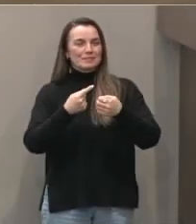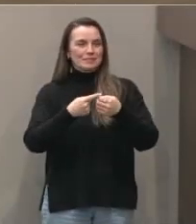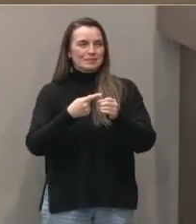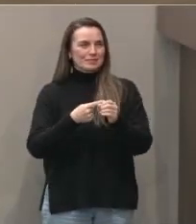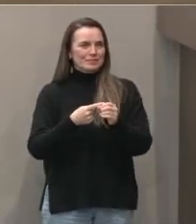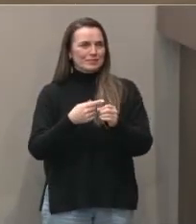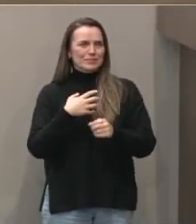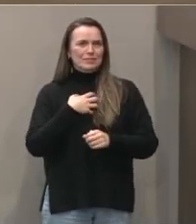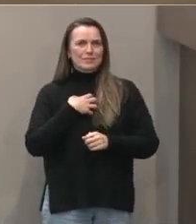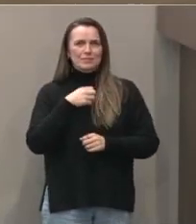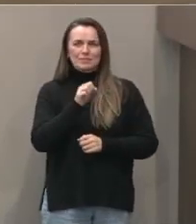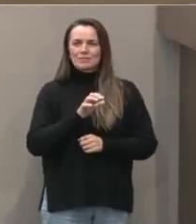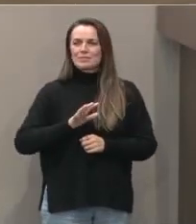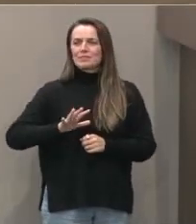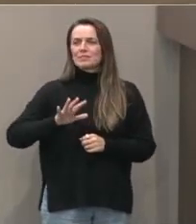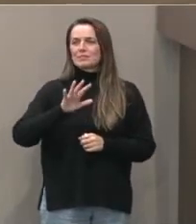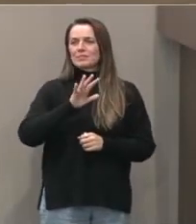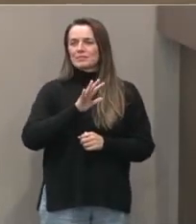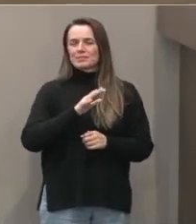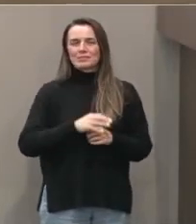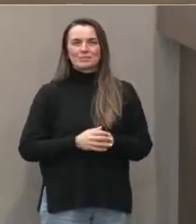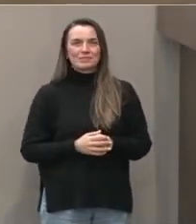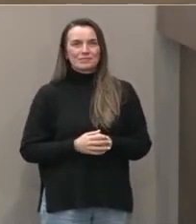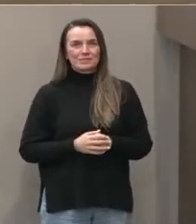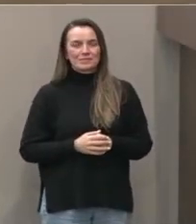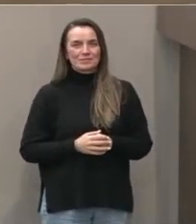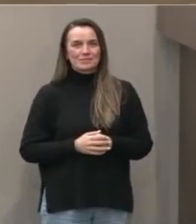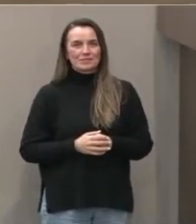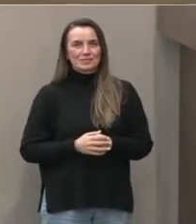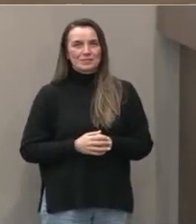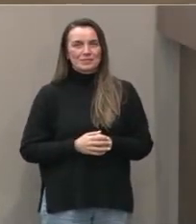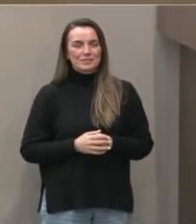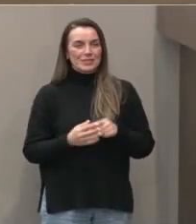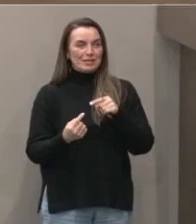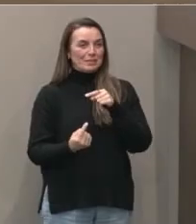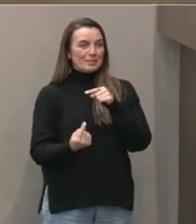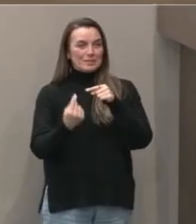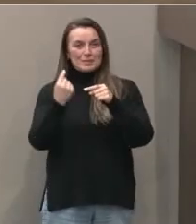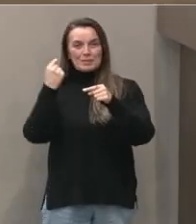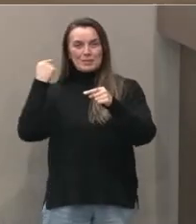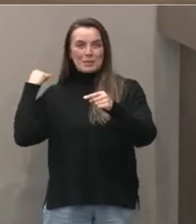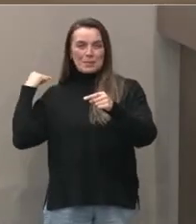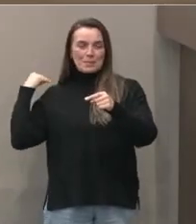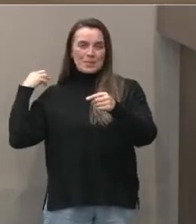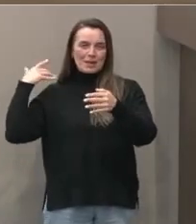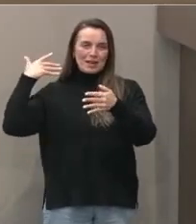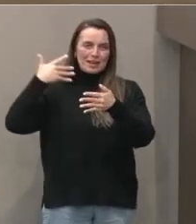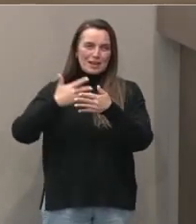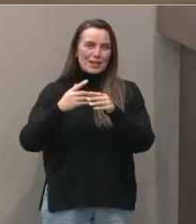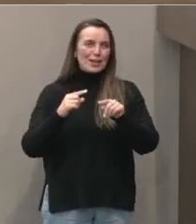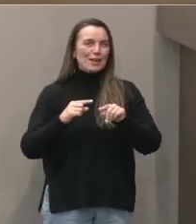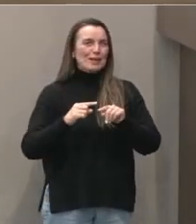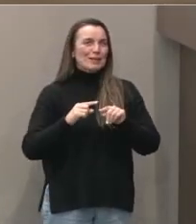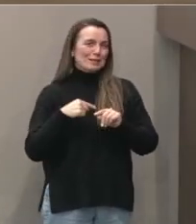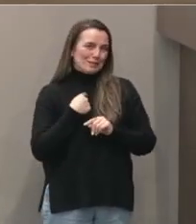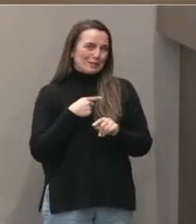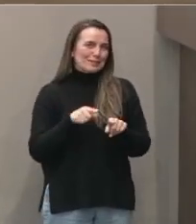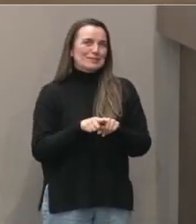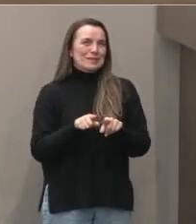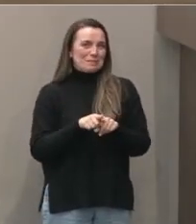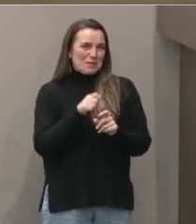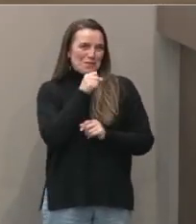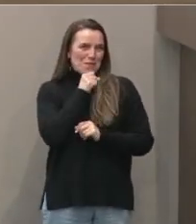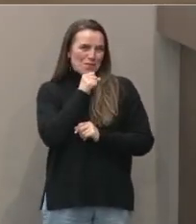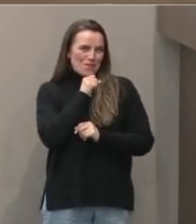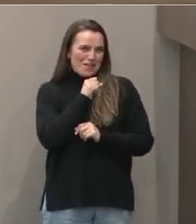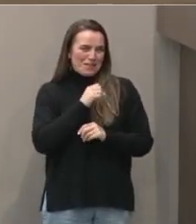aspectos. E lá, ao longo desses 50 anos, nós também envelhecemos. Como é que você